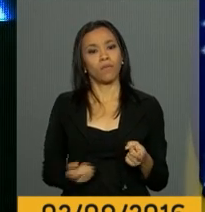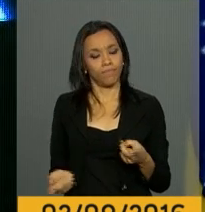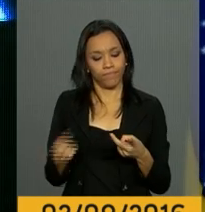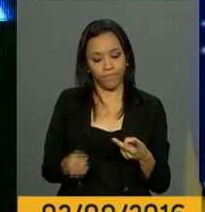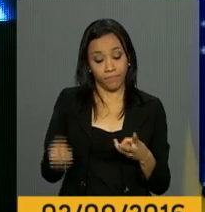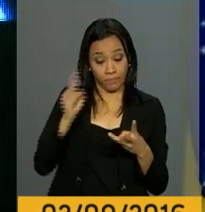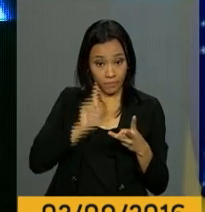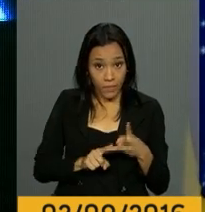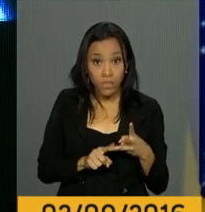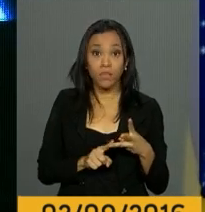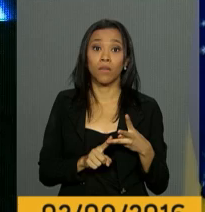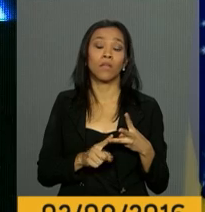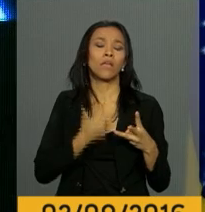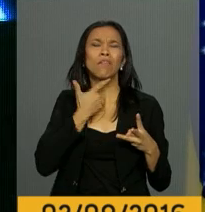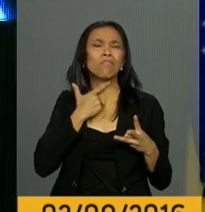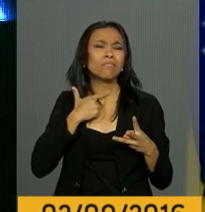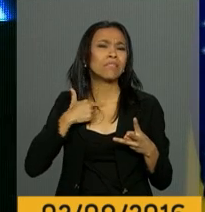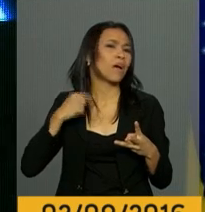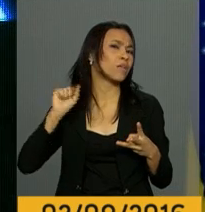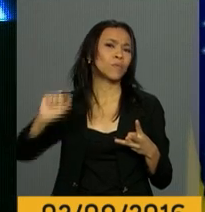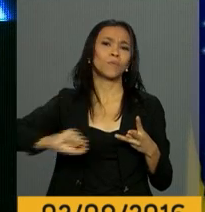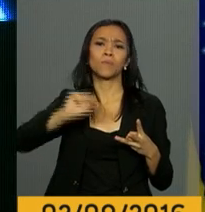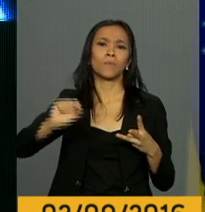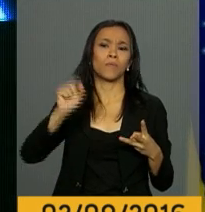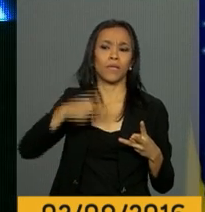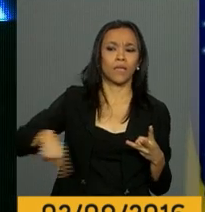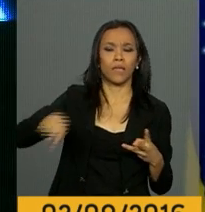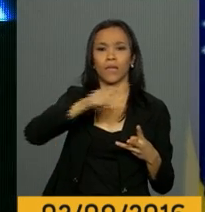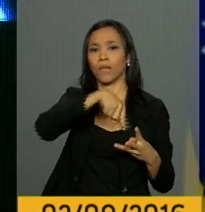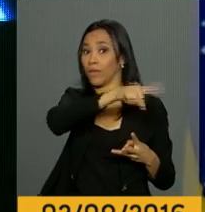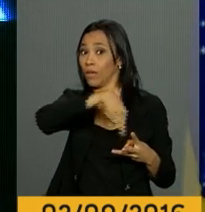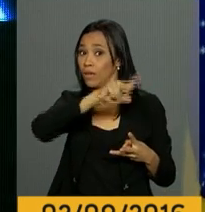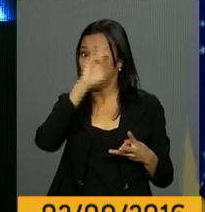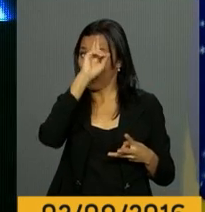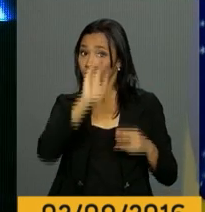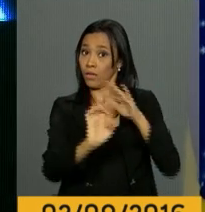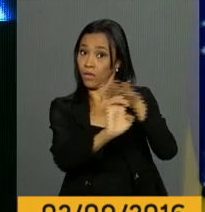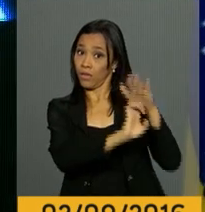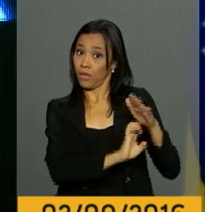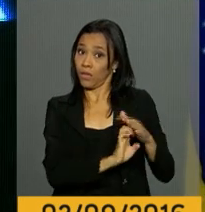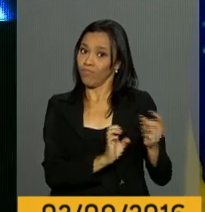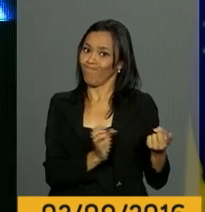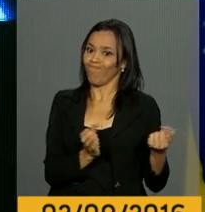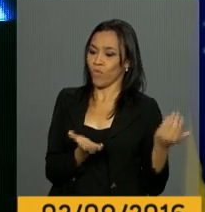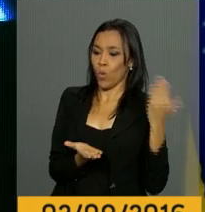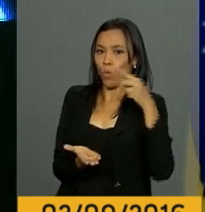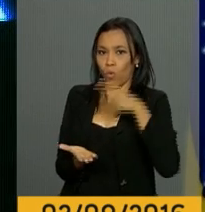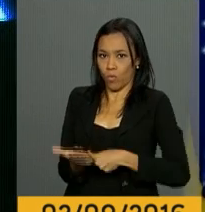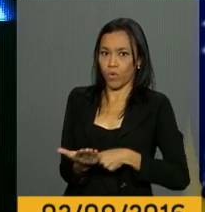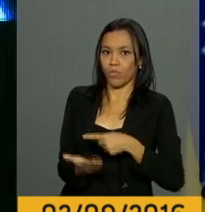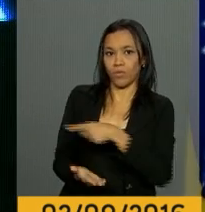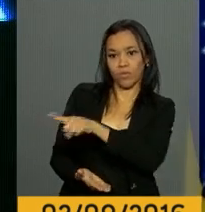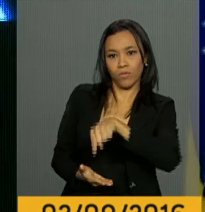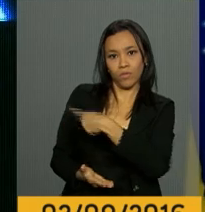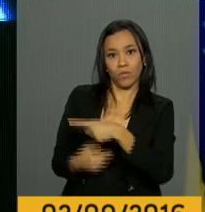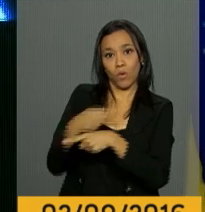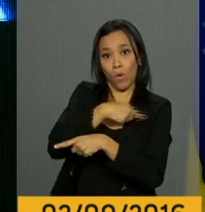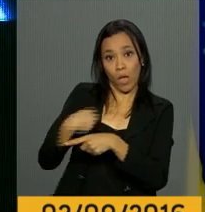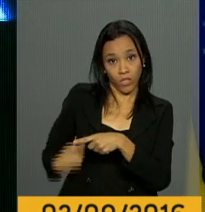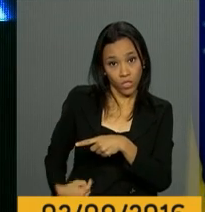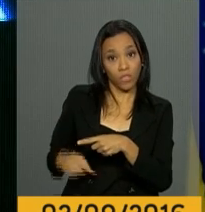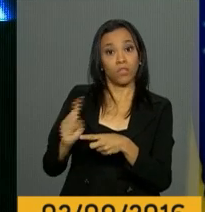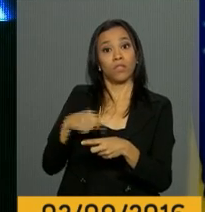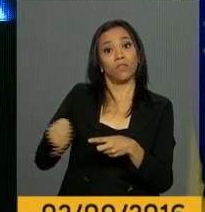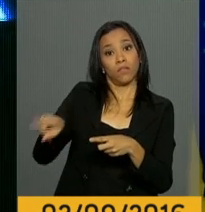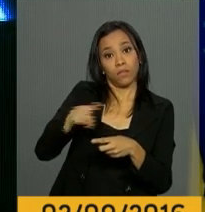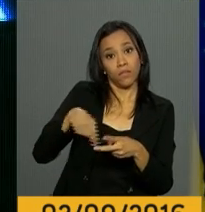o desejo extraordinário de todo o empresariado brasileiro de fazer uma aliança muito sólida com a China e